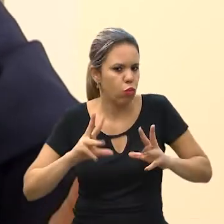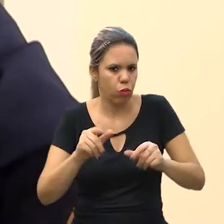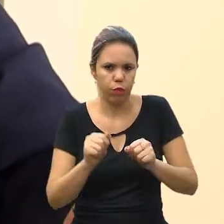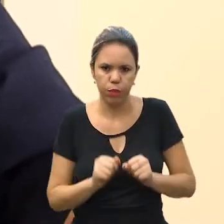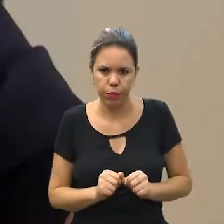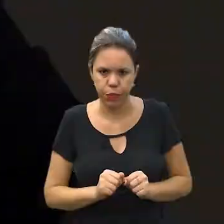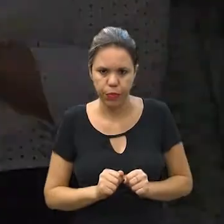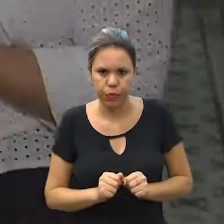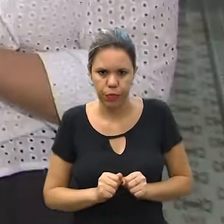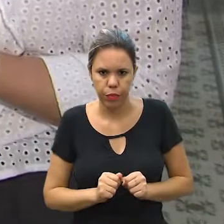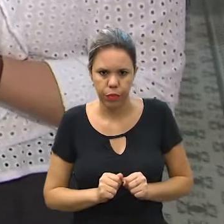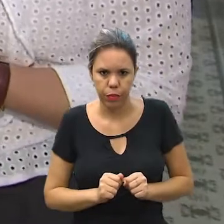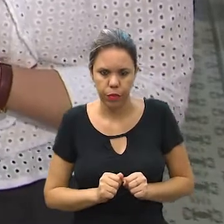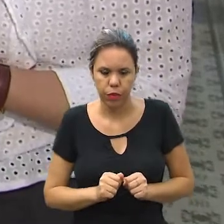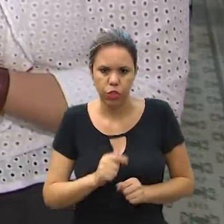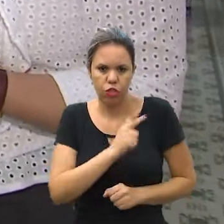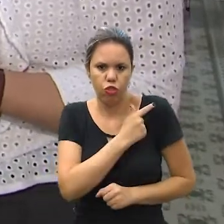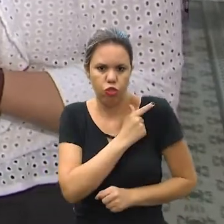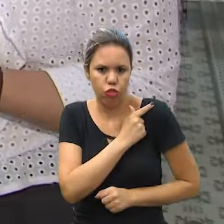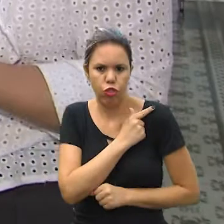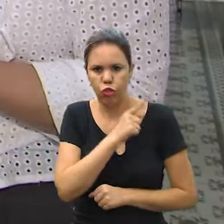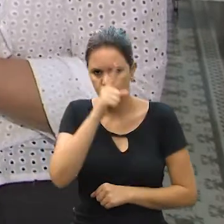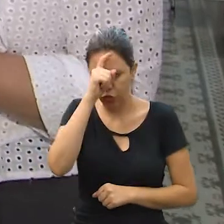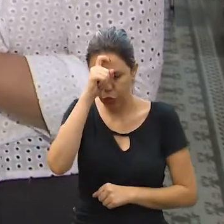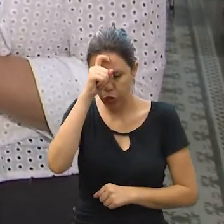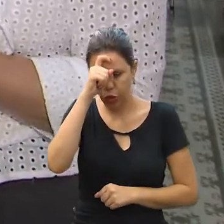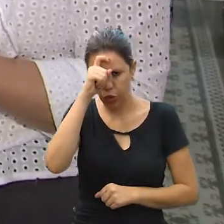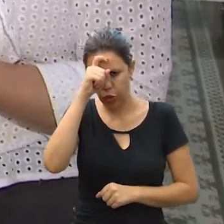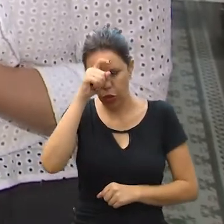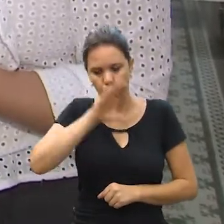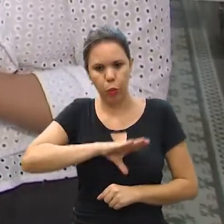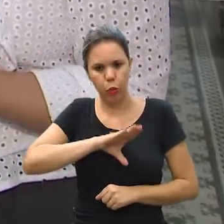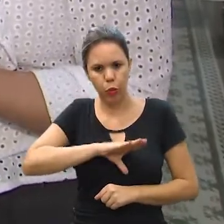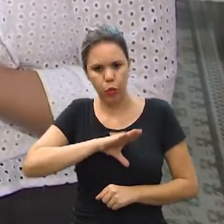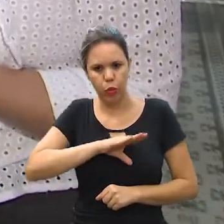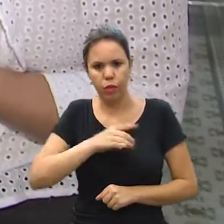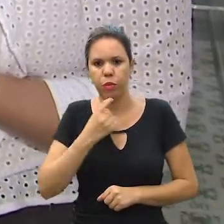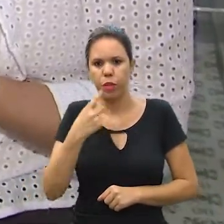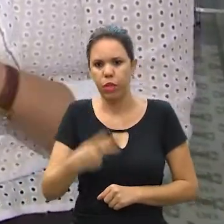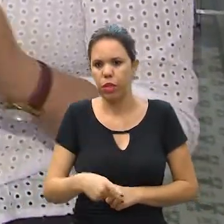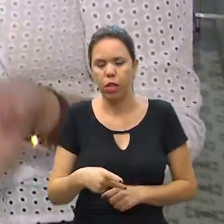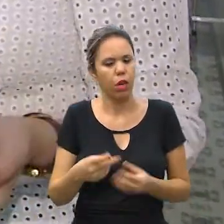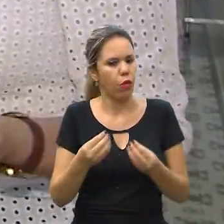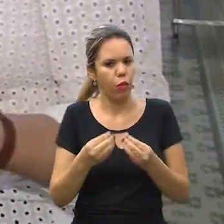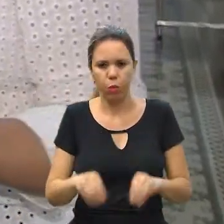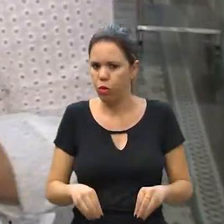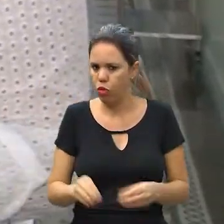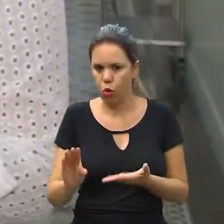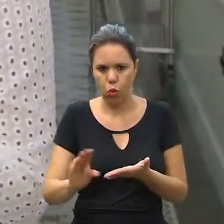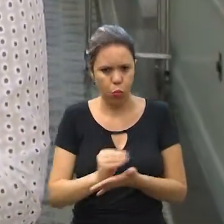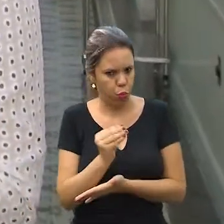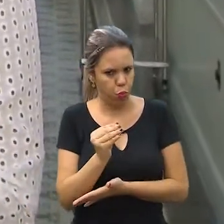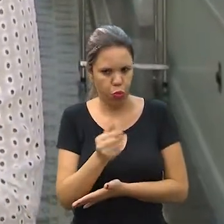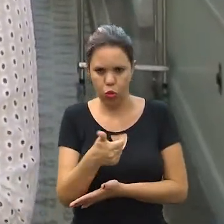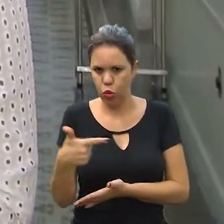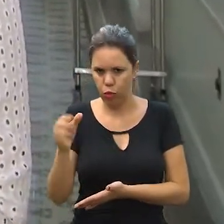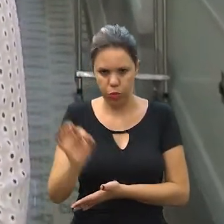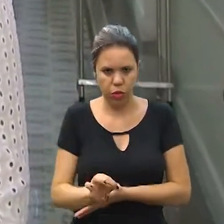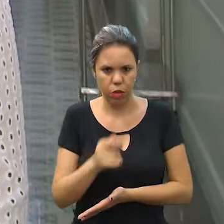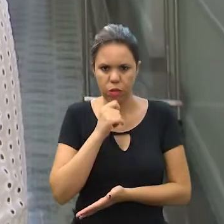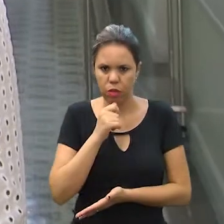cobrir nossos custos. De acordo com a gerente da Beneficência Portuguesa, o hospital não foi impactado pelo corte no repasse